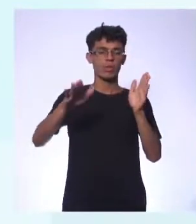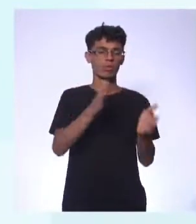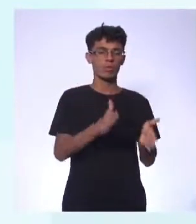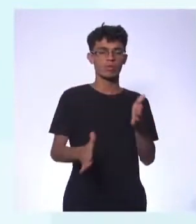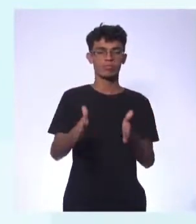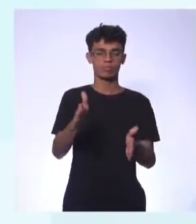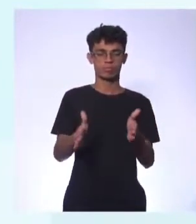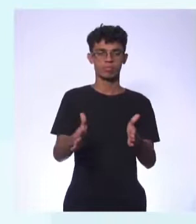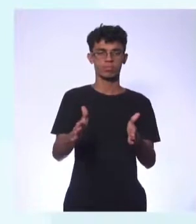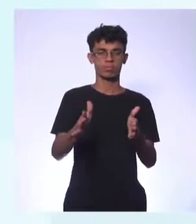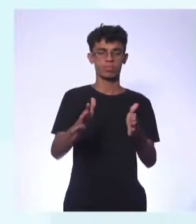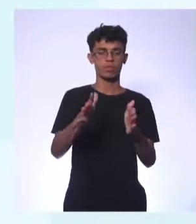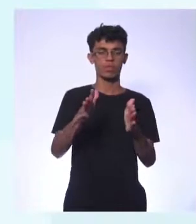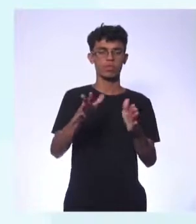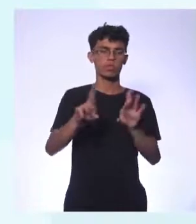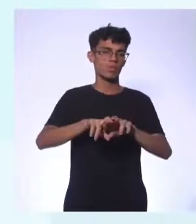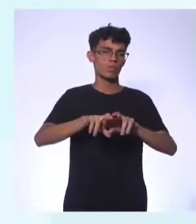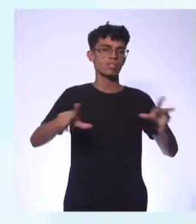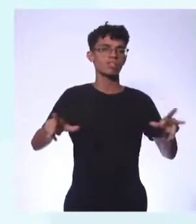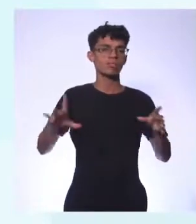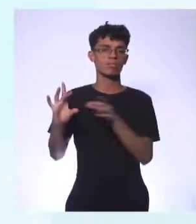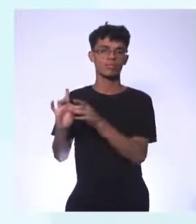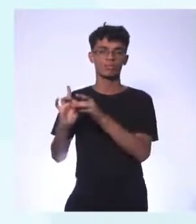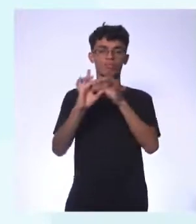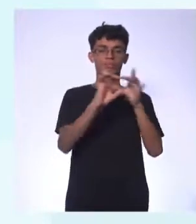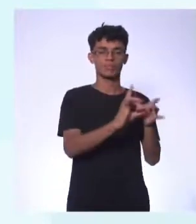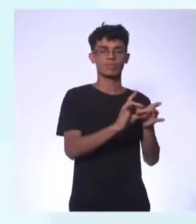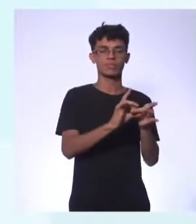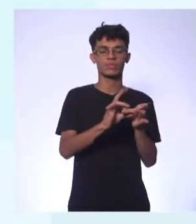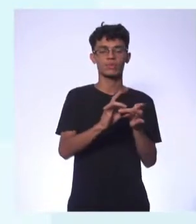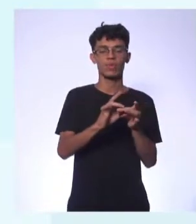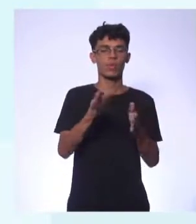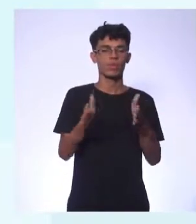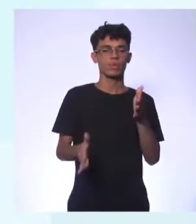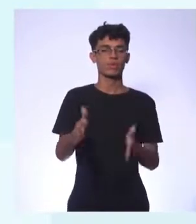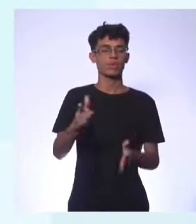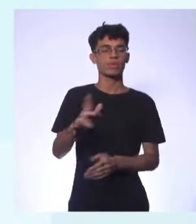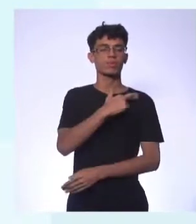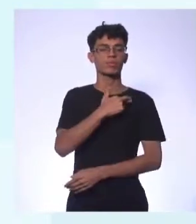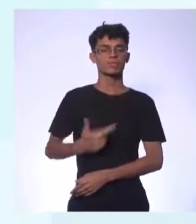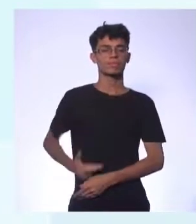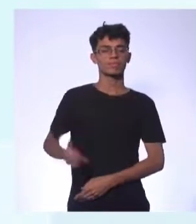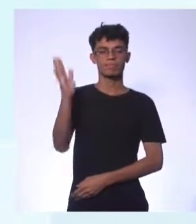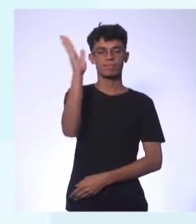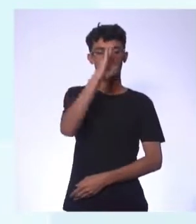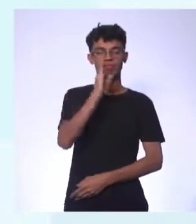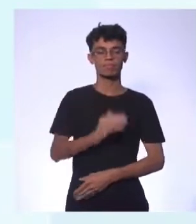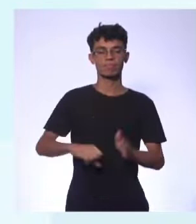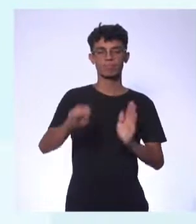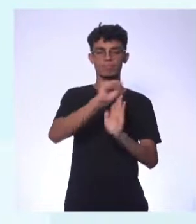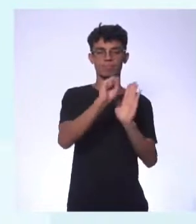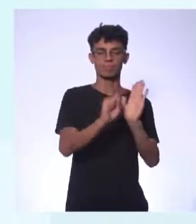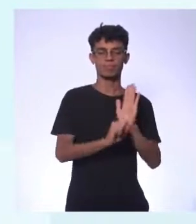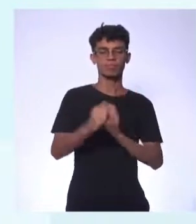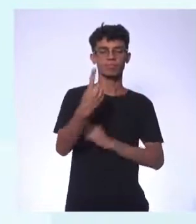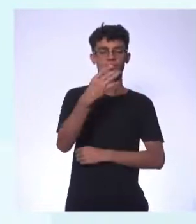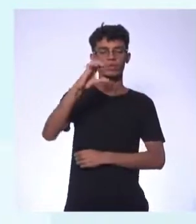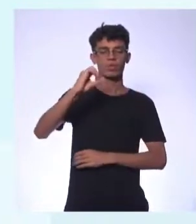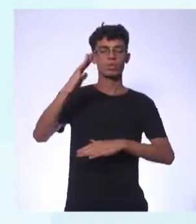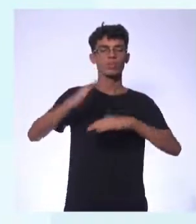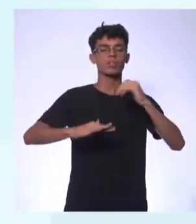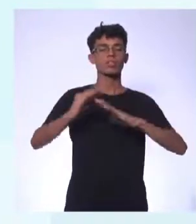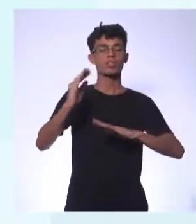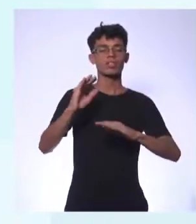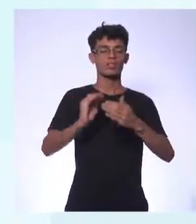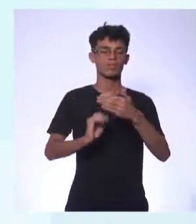forças e agentes sociais no contexto do movimento republicano brasileiro no século XIX. E a habilidade do currículo do Estado